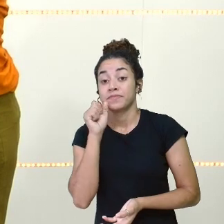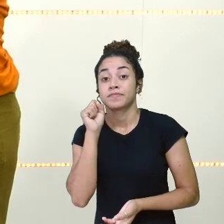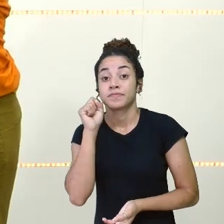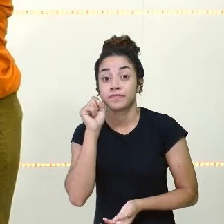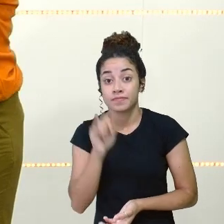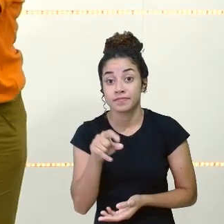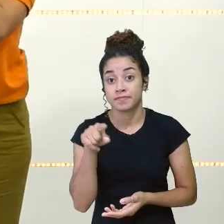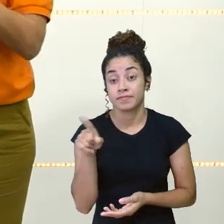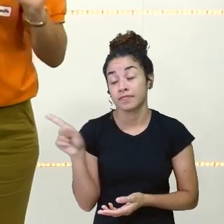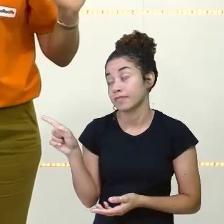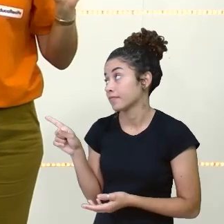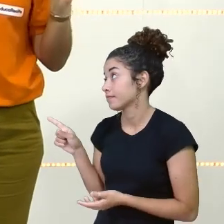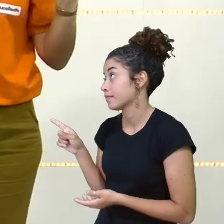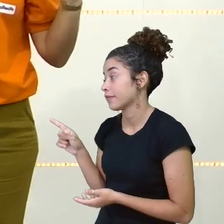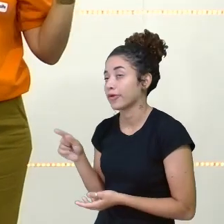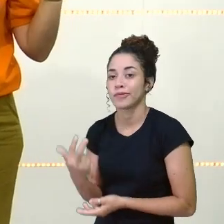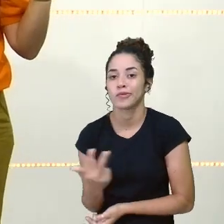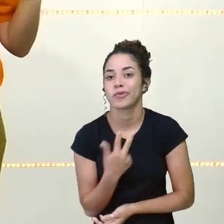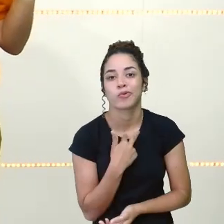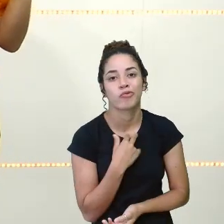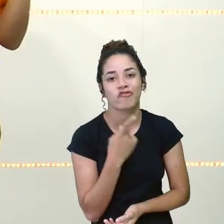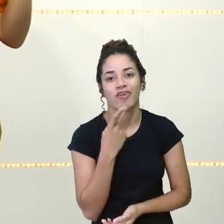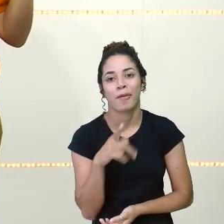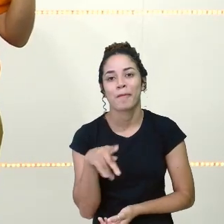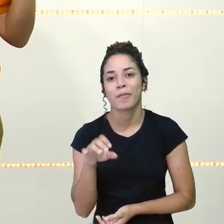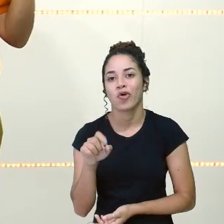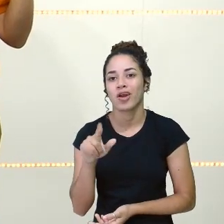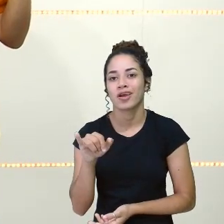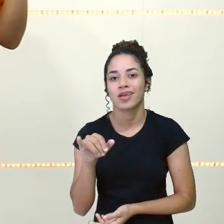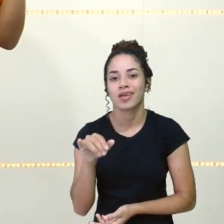situação aqui, eu não posso falar de poliedro.